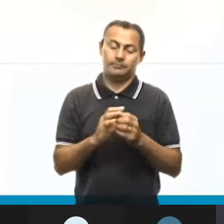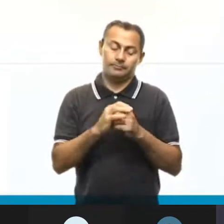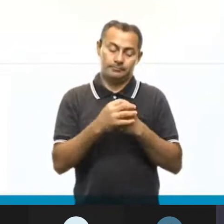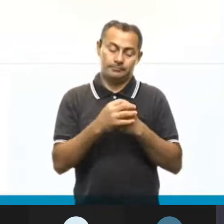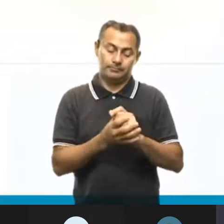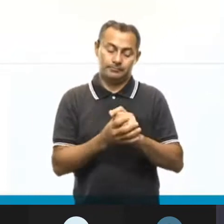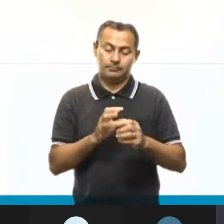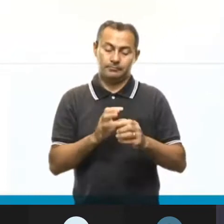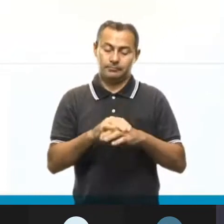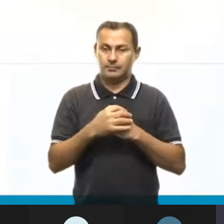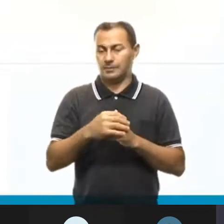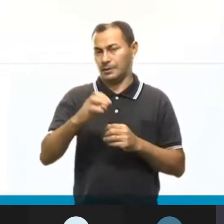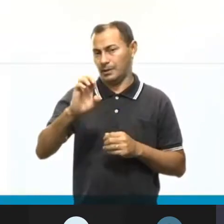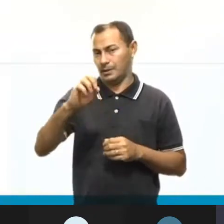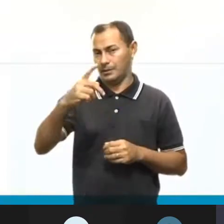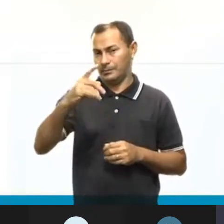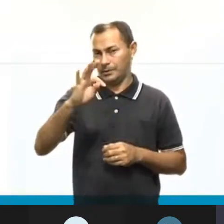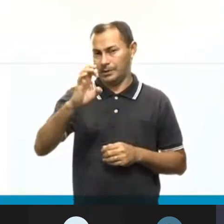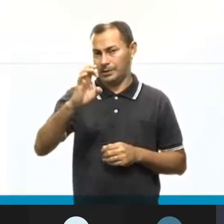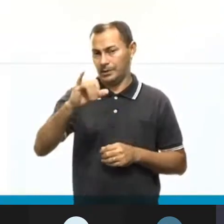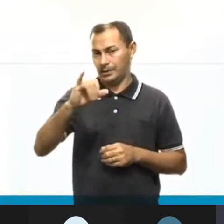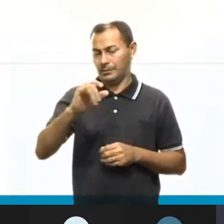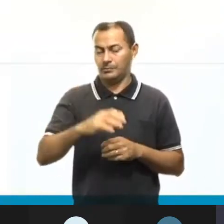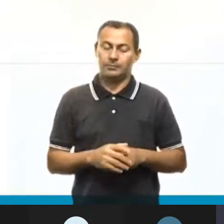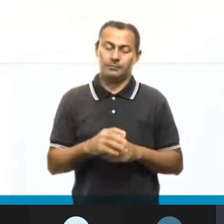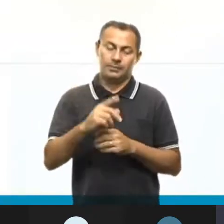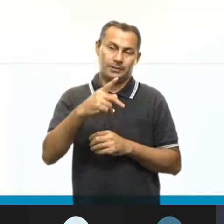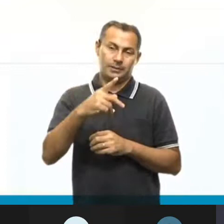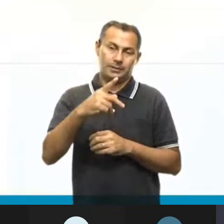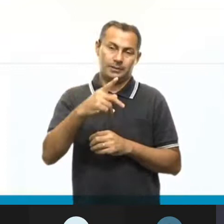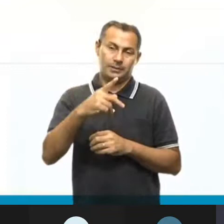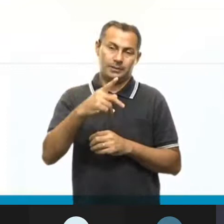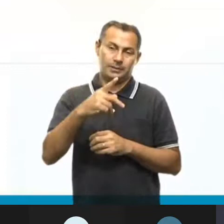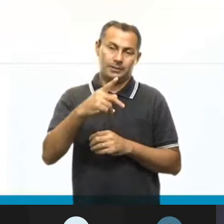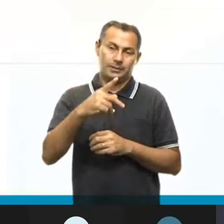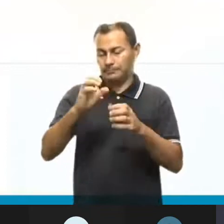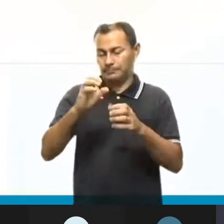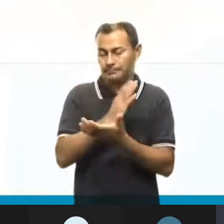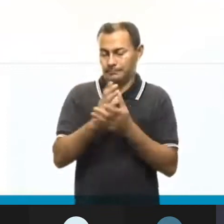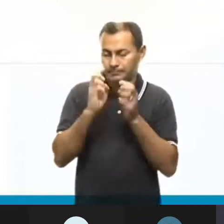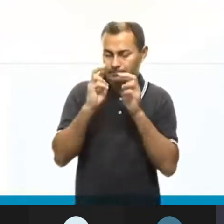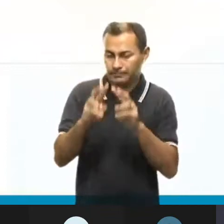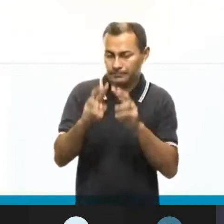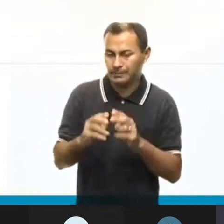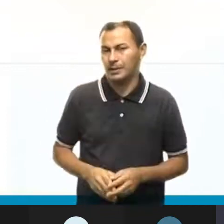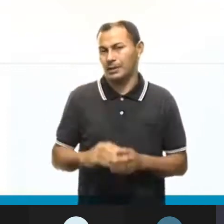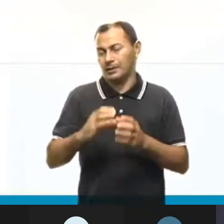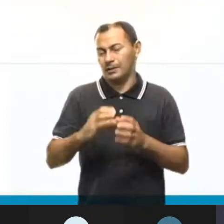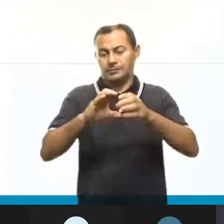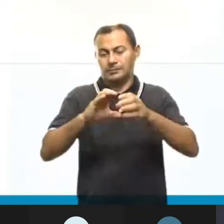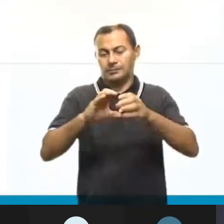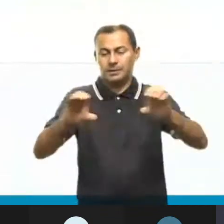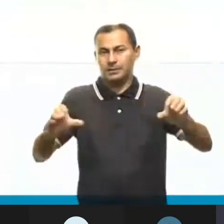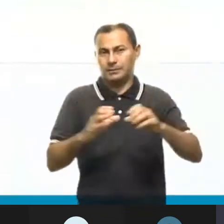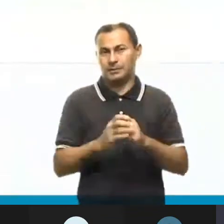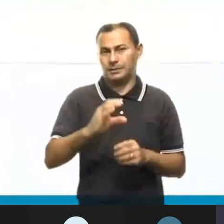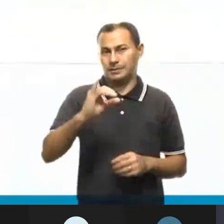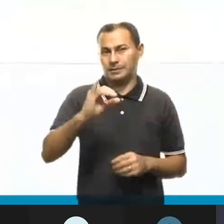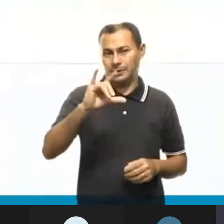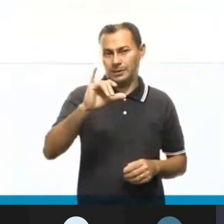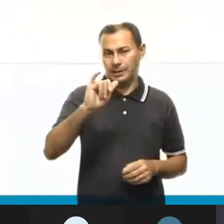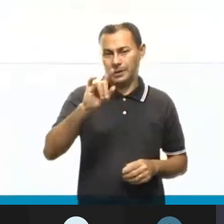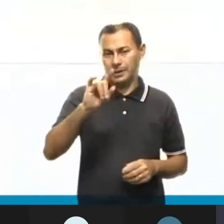revestidos aí pelo epitélio respiratório, então é o epitélio pseudoestratificado, né, cilíndrico